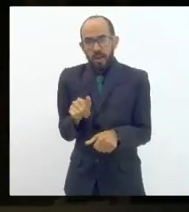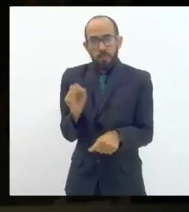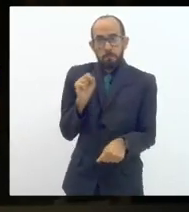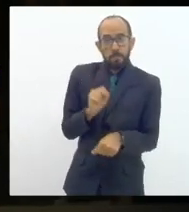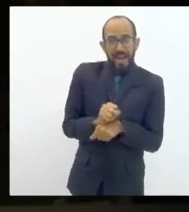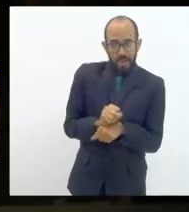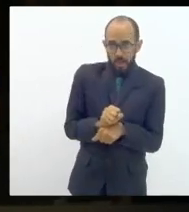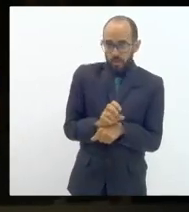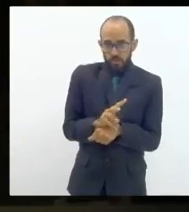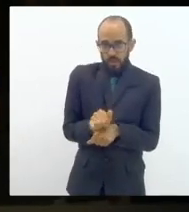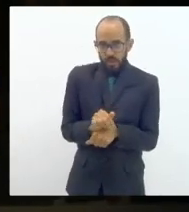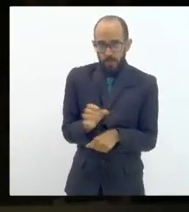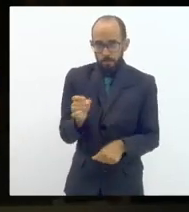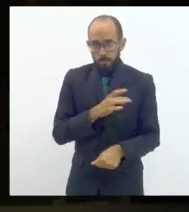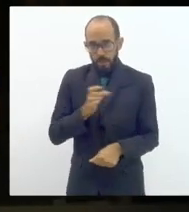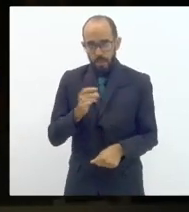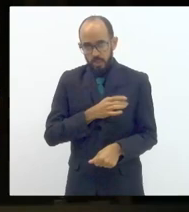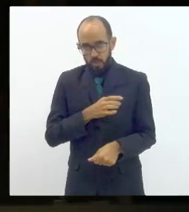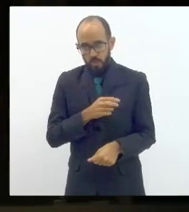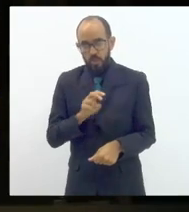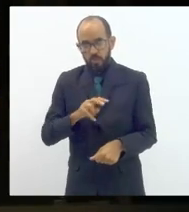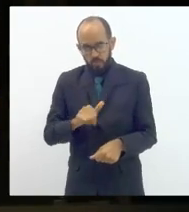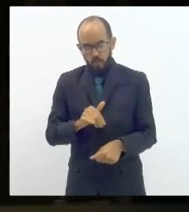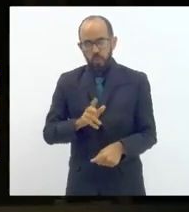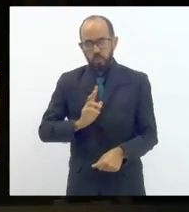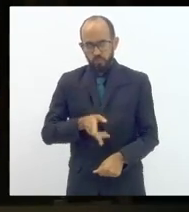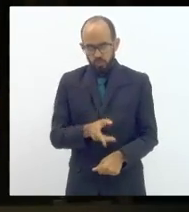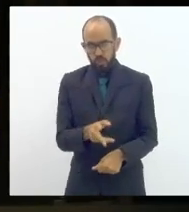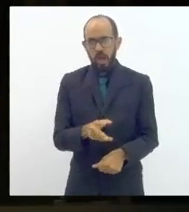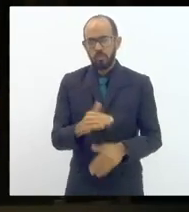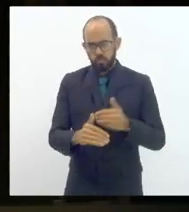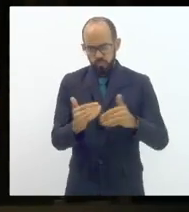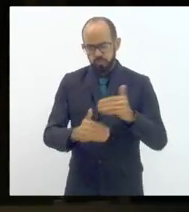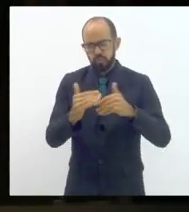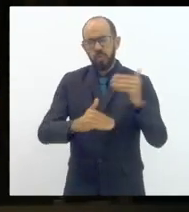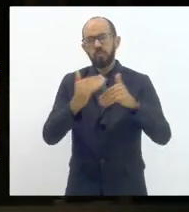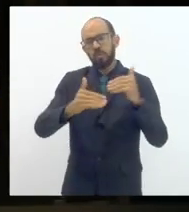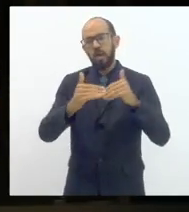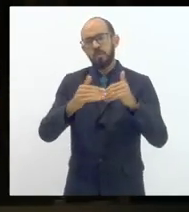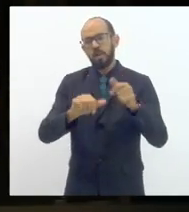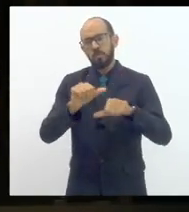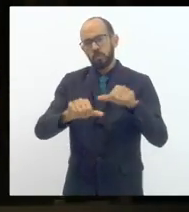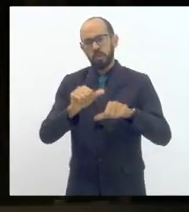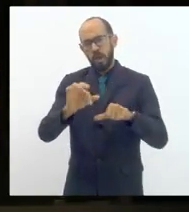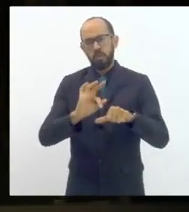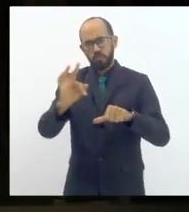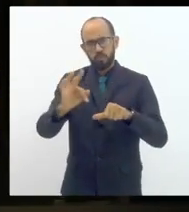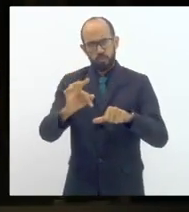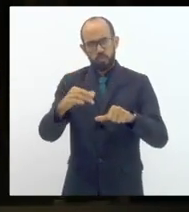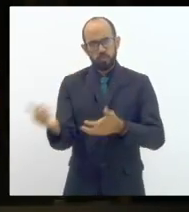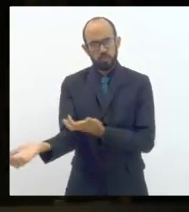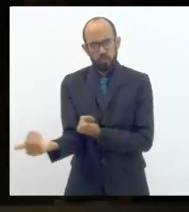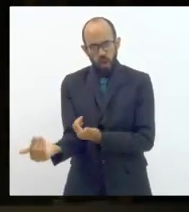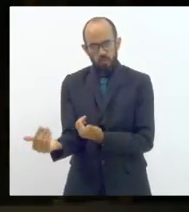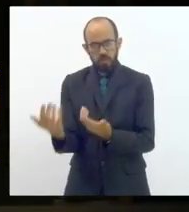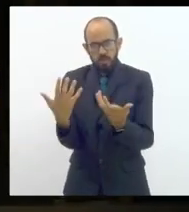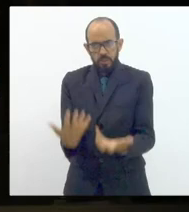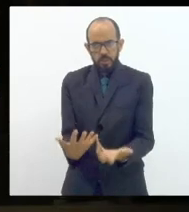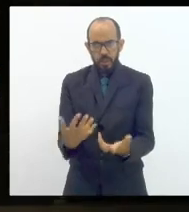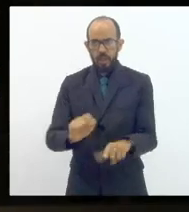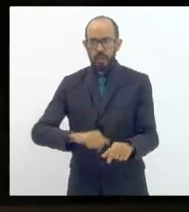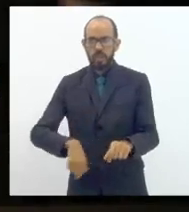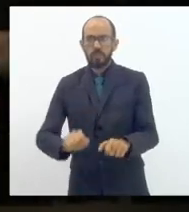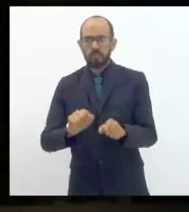ter medo, jovens que vão ir para frente e vão mudar o futuro, jovens dedicados, jovens que querem